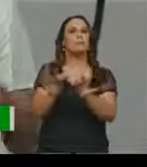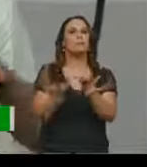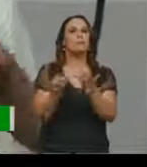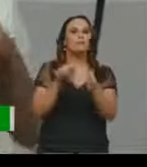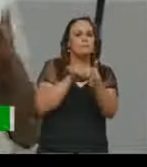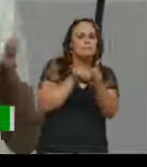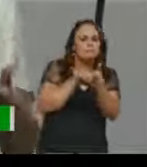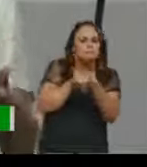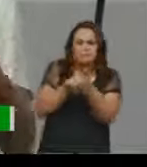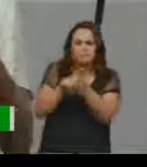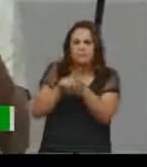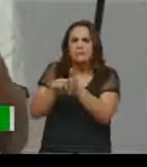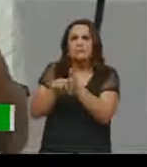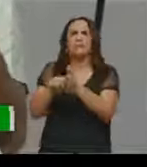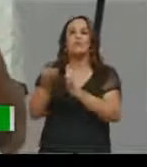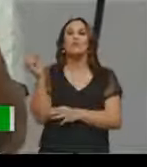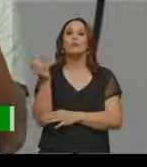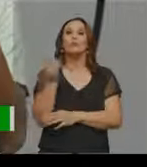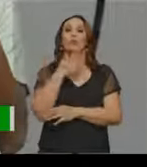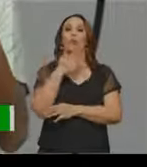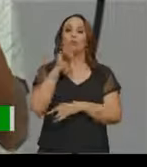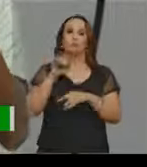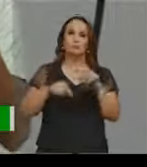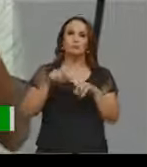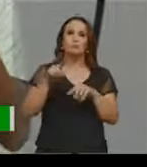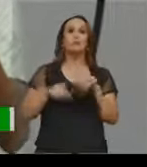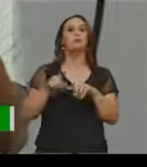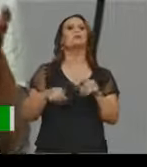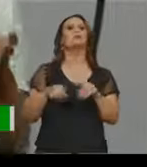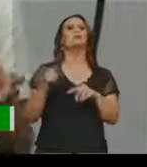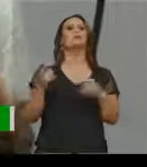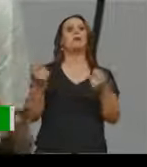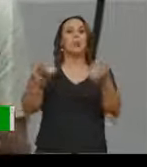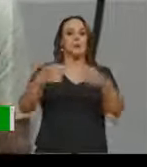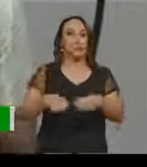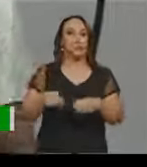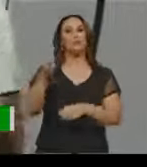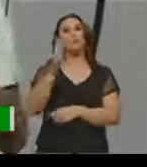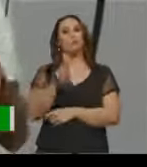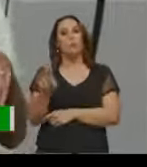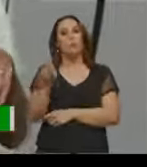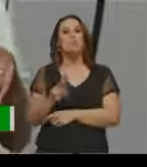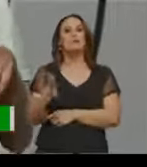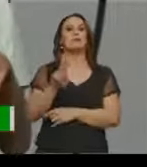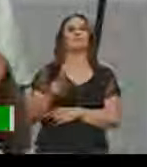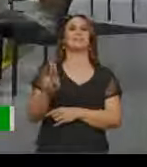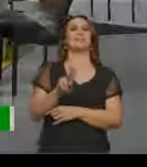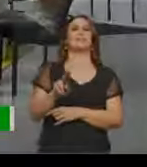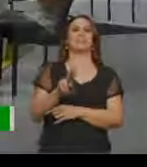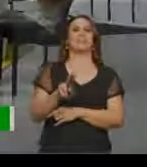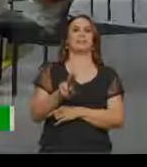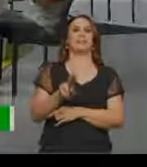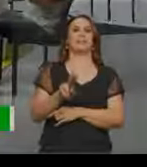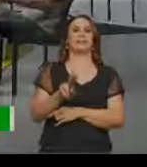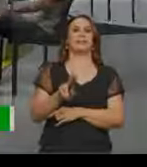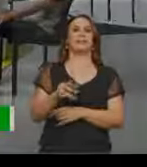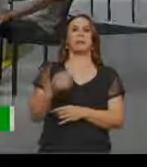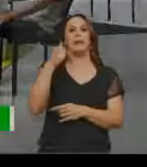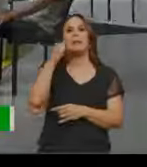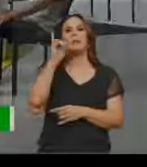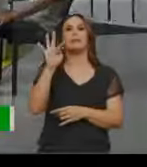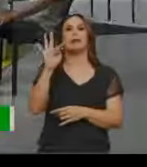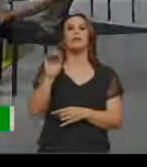descobrindo novos agrotóxicos que a gente possa deixar de chamar de tóxicos, pelo menos para nós, né? Ou